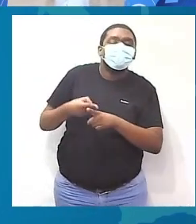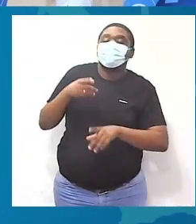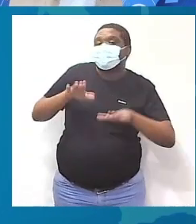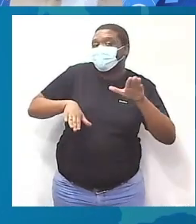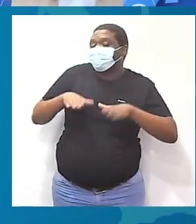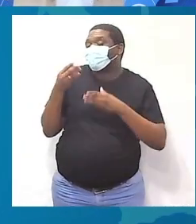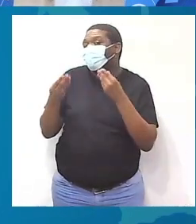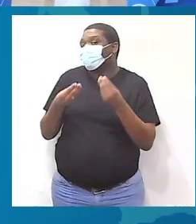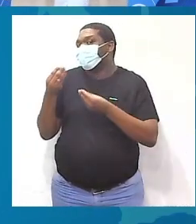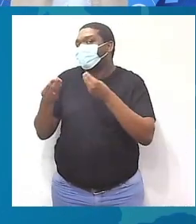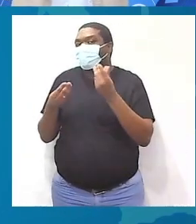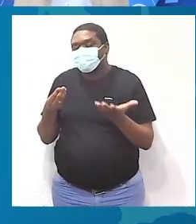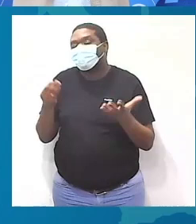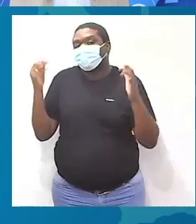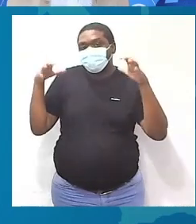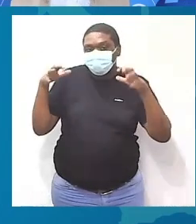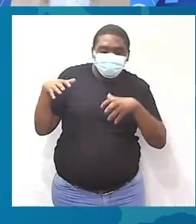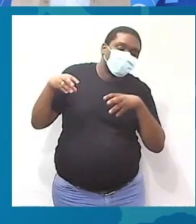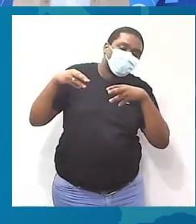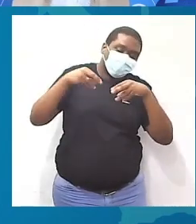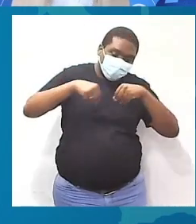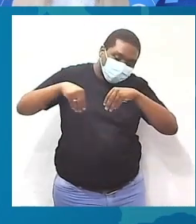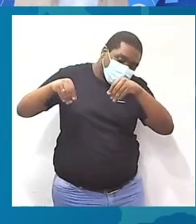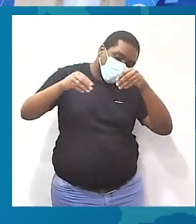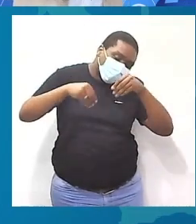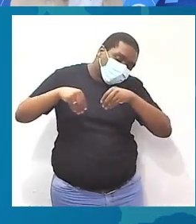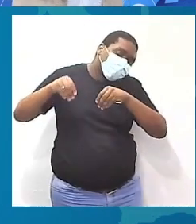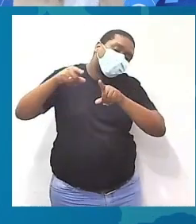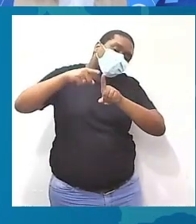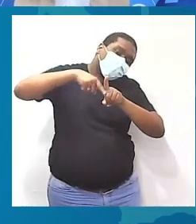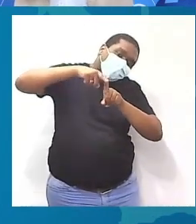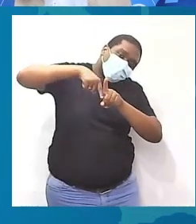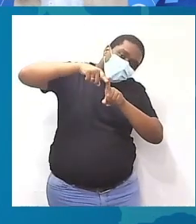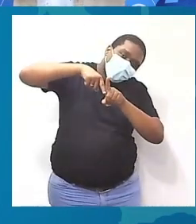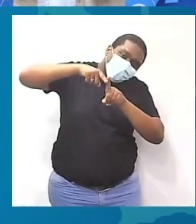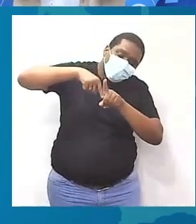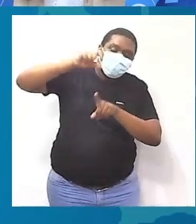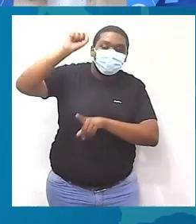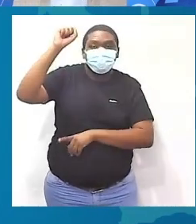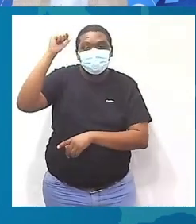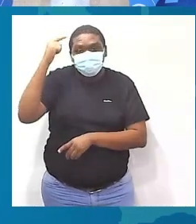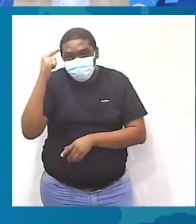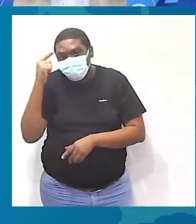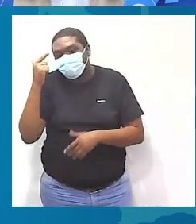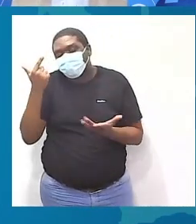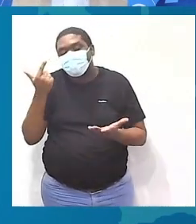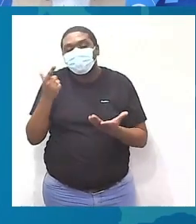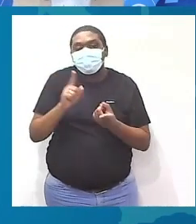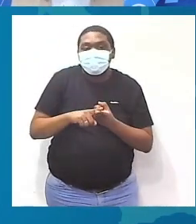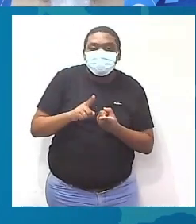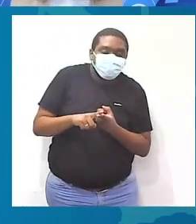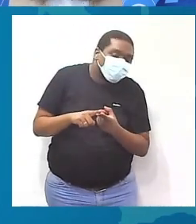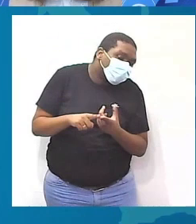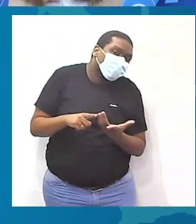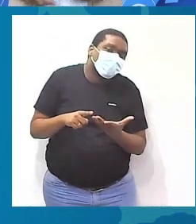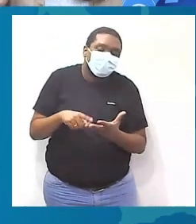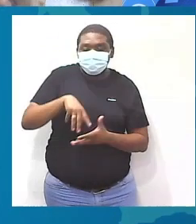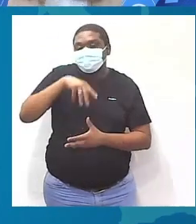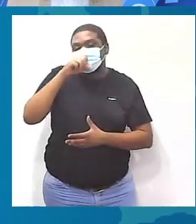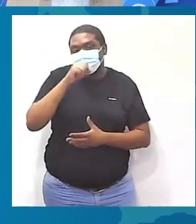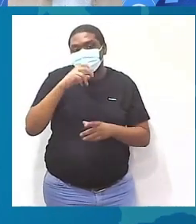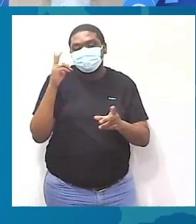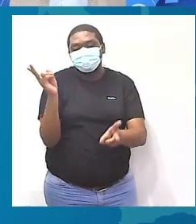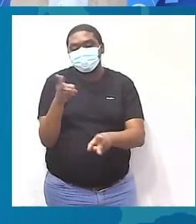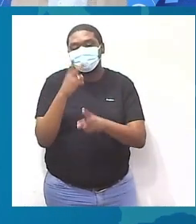de condições que são específicas, né, de temperatura, pressão, ausência e